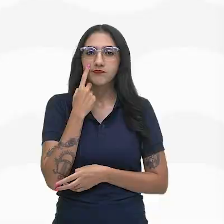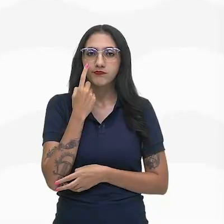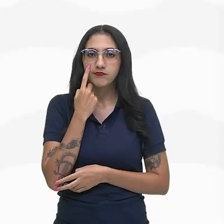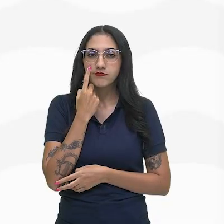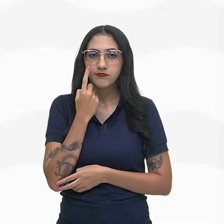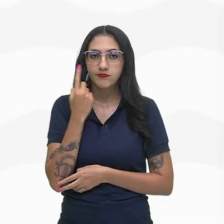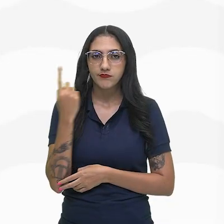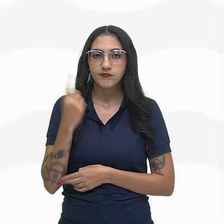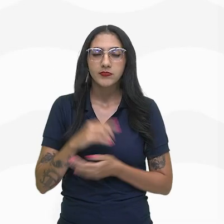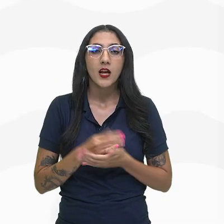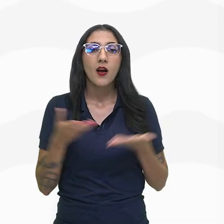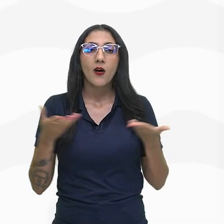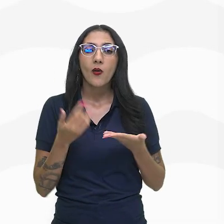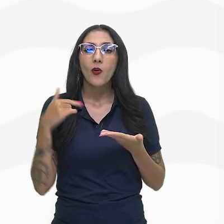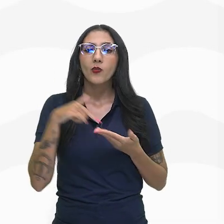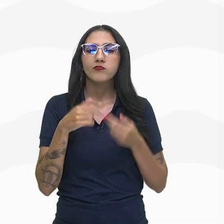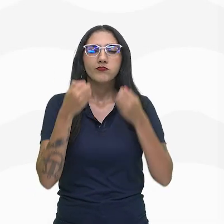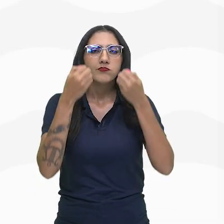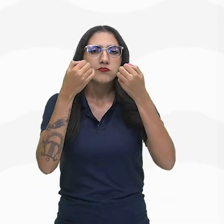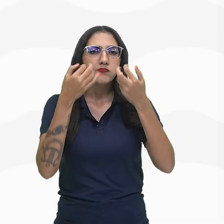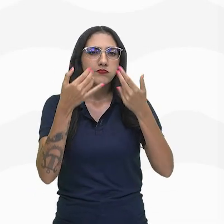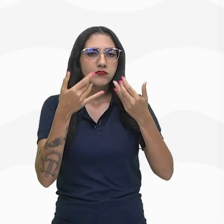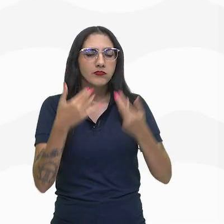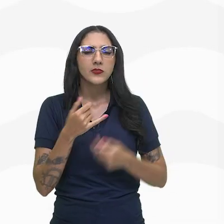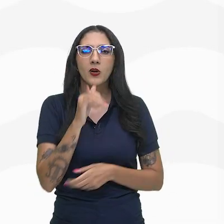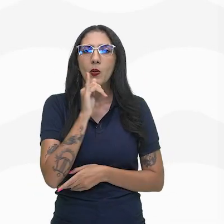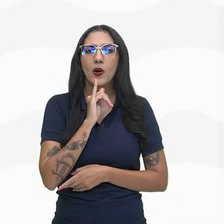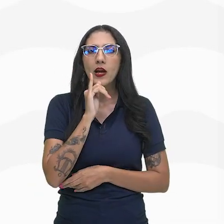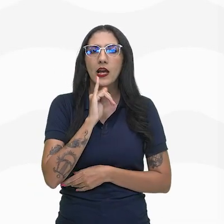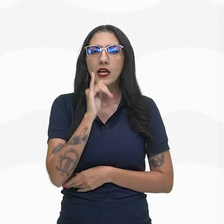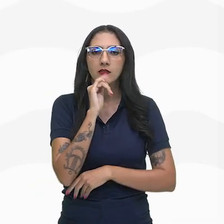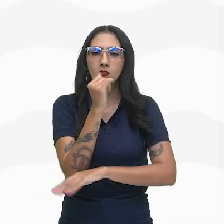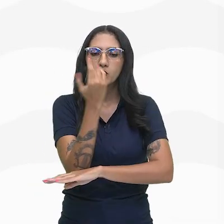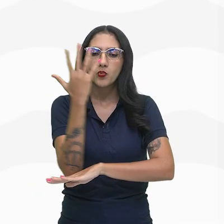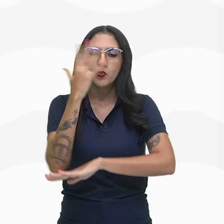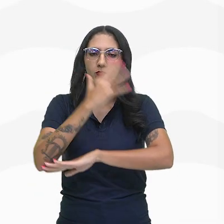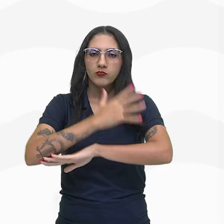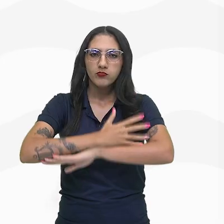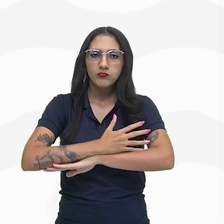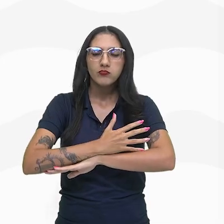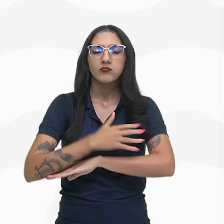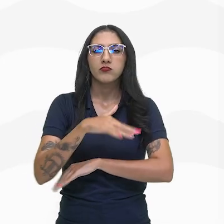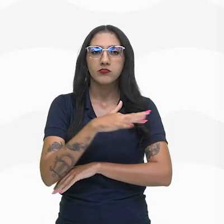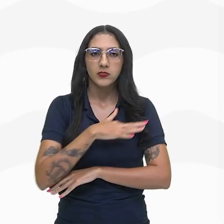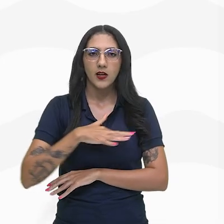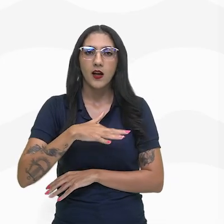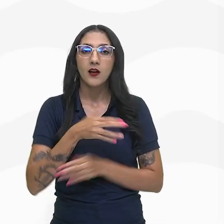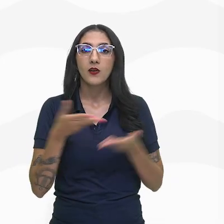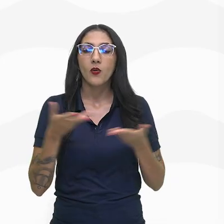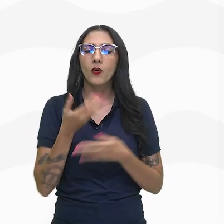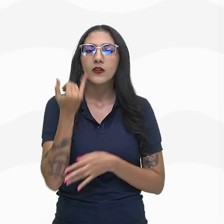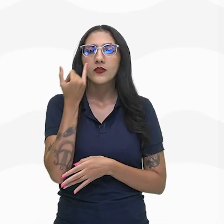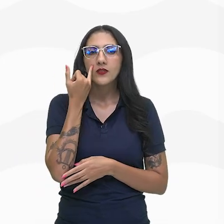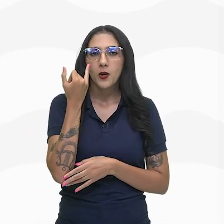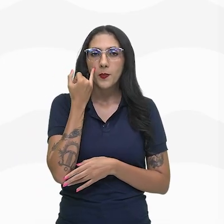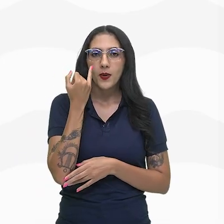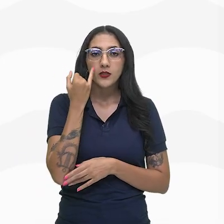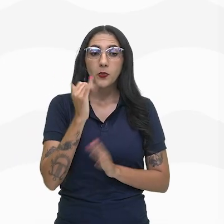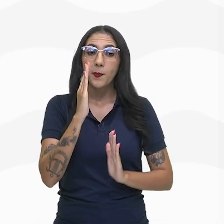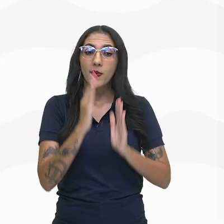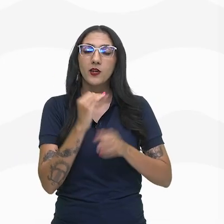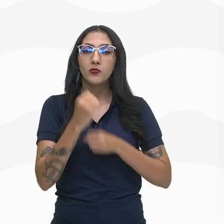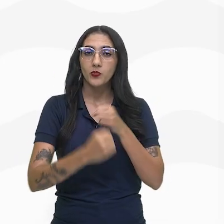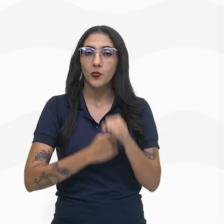cartela? Observem aí que nós trouxemos o exemplo do desmatamento em números, ou seja, uma função do